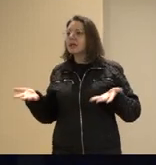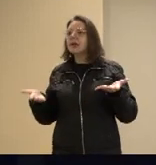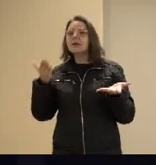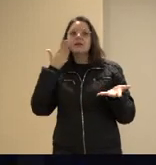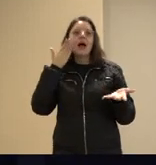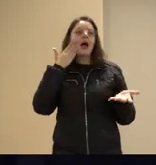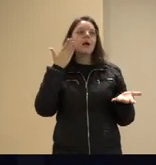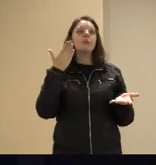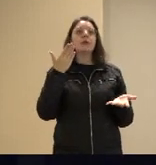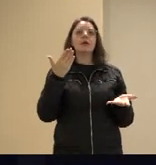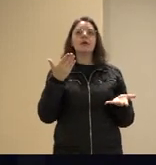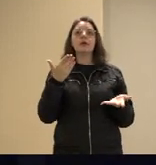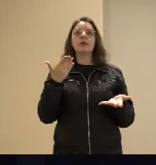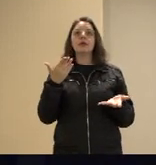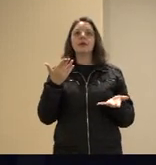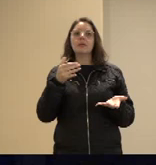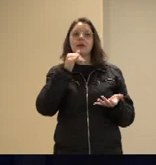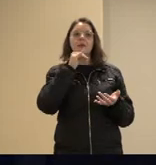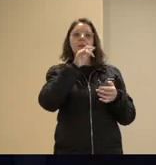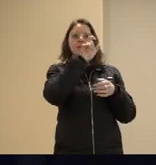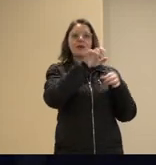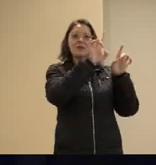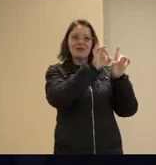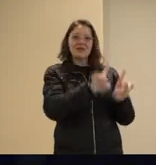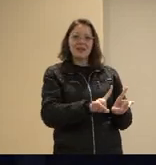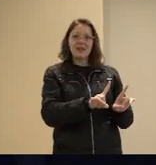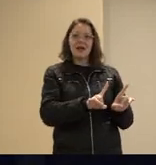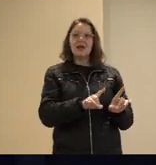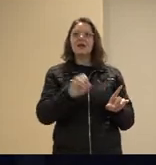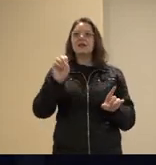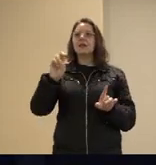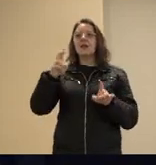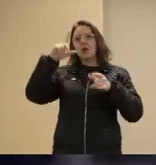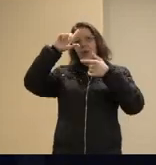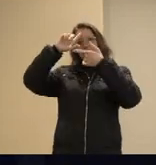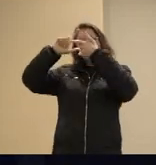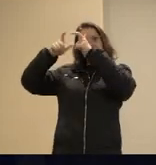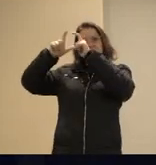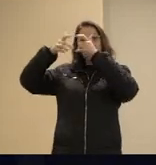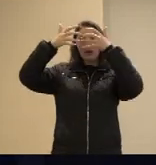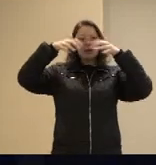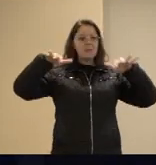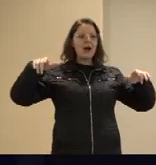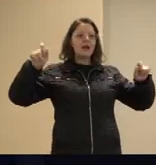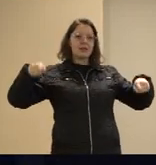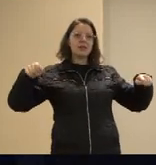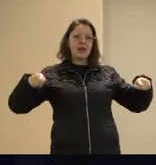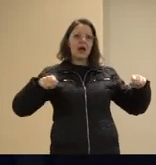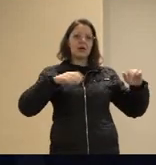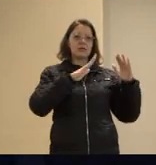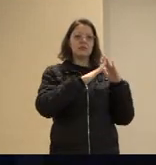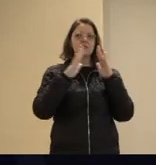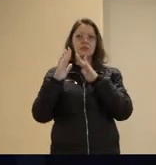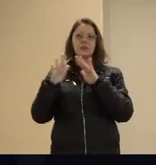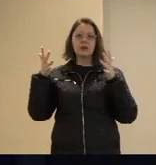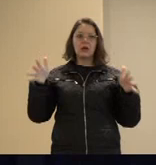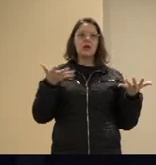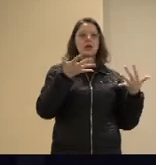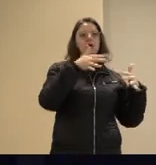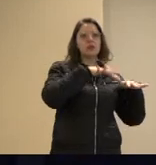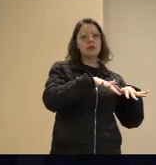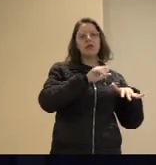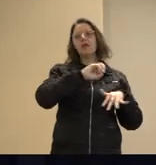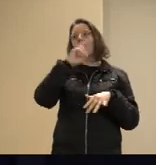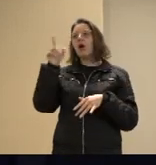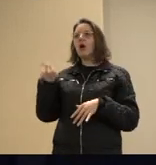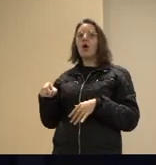separar, como a gente tem para a pessoa com deficiência ou a pessoa com transtorno mental, né? As clínicas de residência inclusiva ou as clínicas